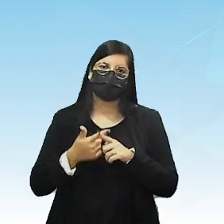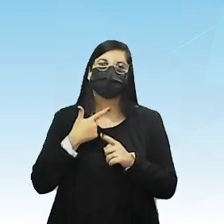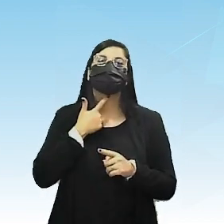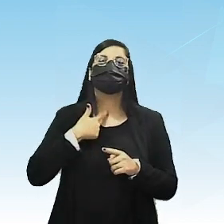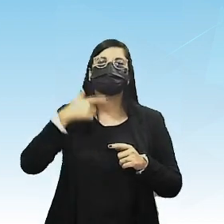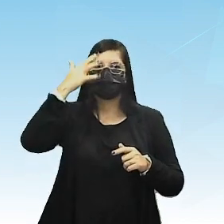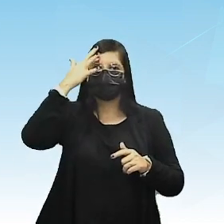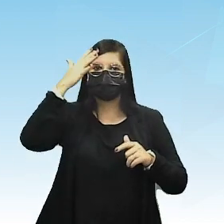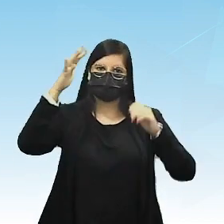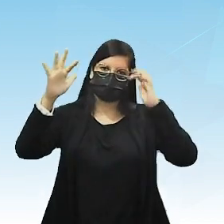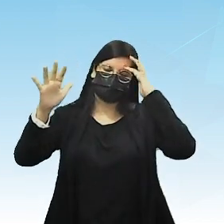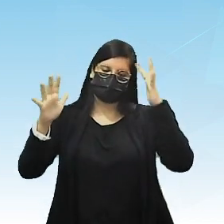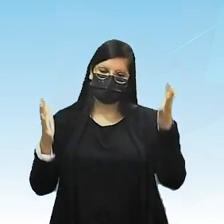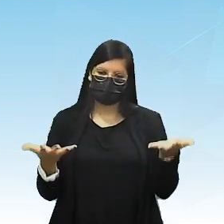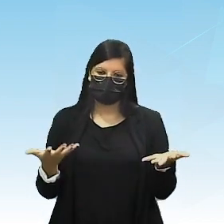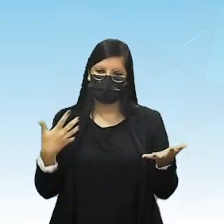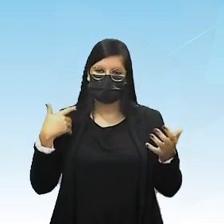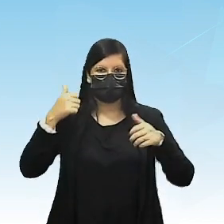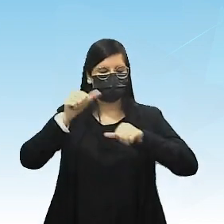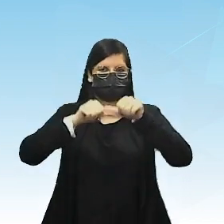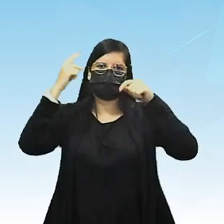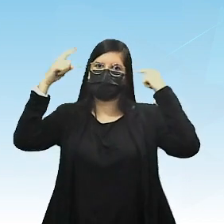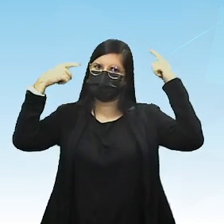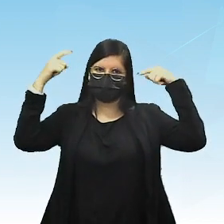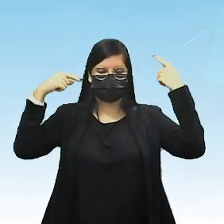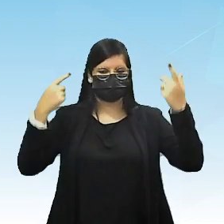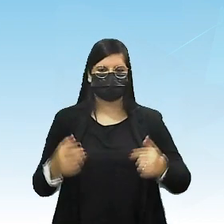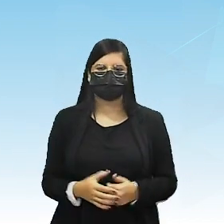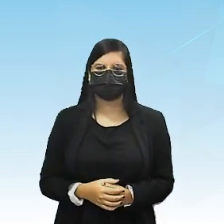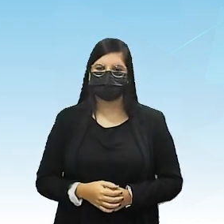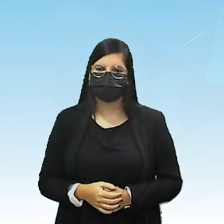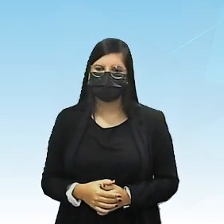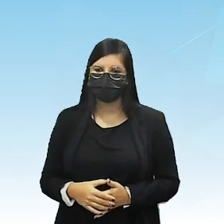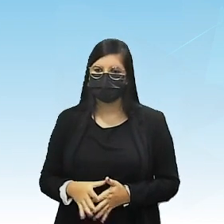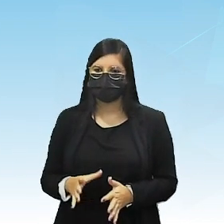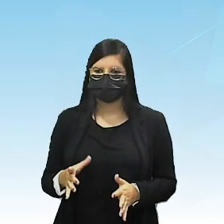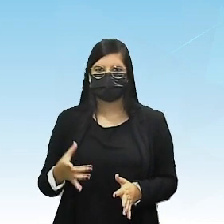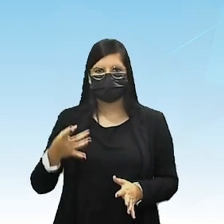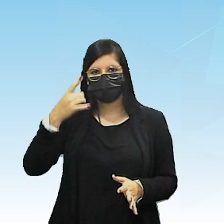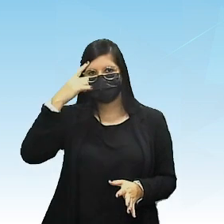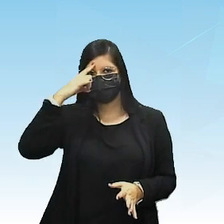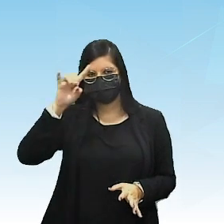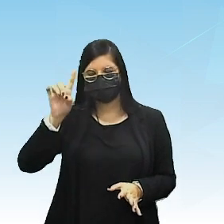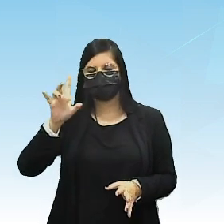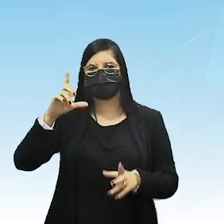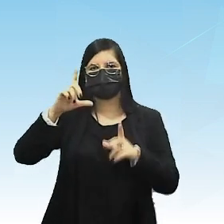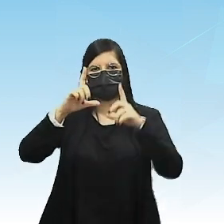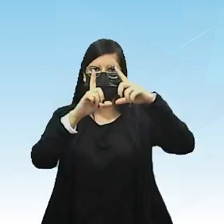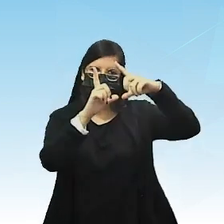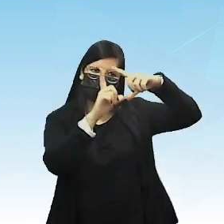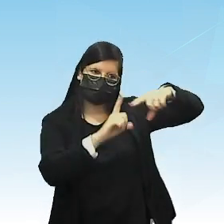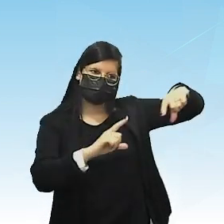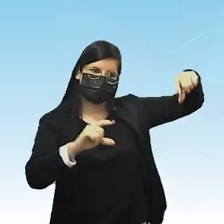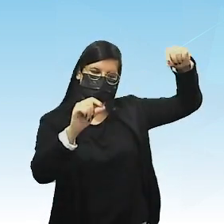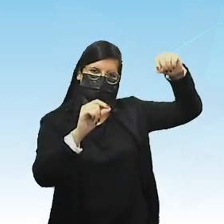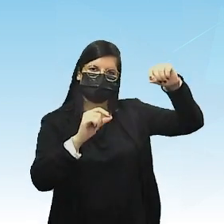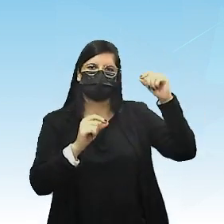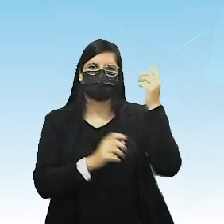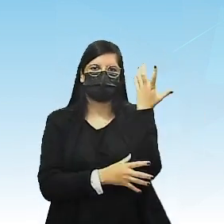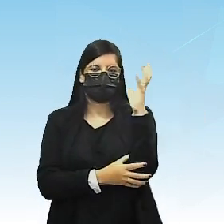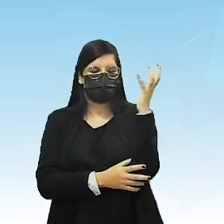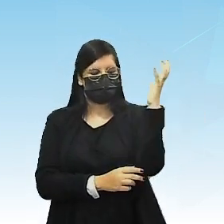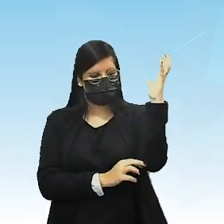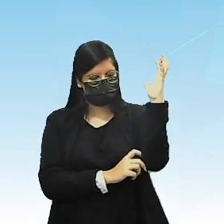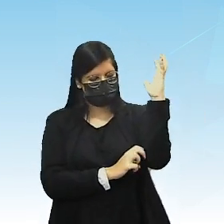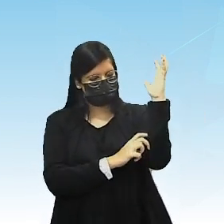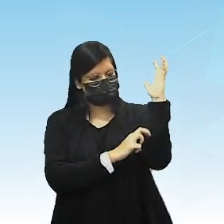dele. Então ele ficou louco, né? Aí, em dias de lua minguante, o palhaço sobe nos coqueiros da orla do Janga e se